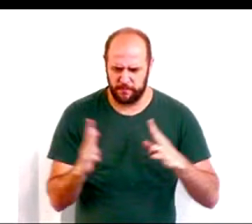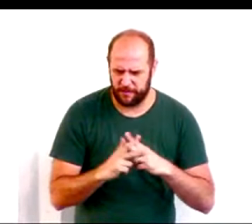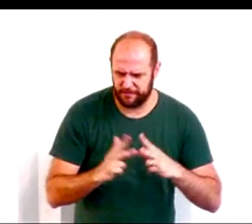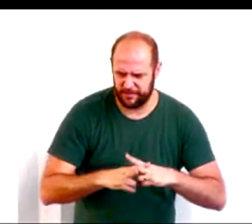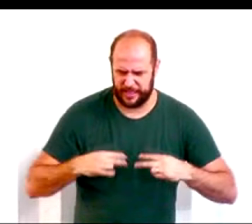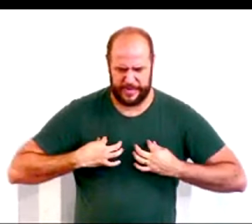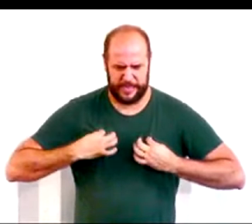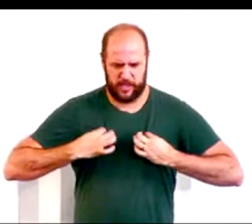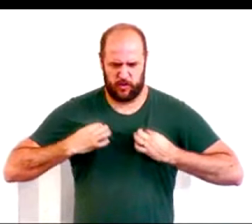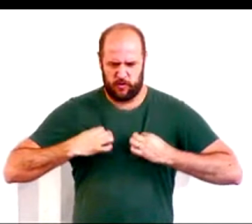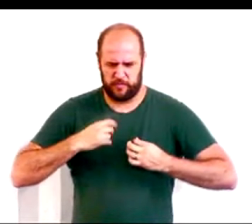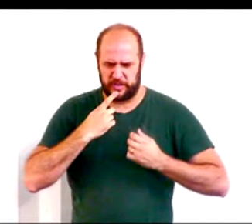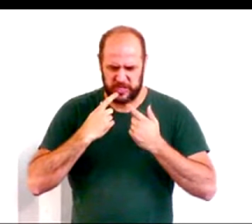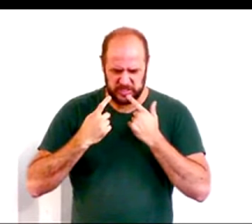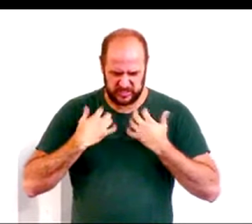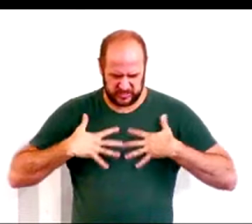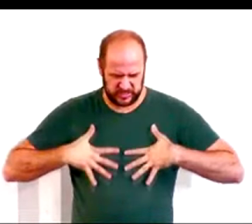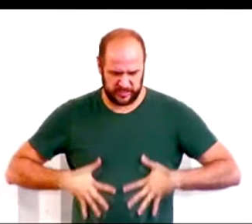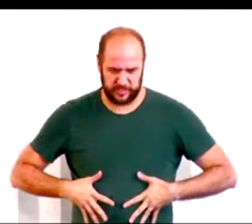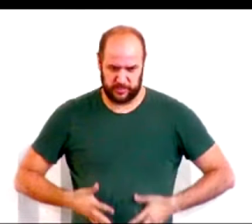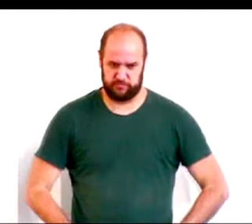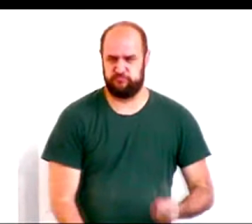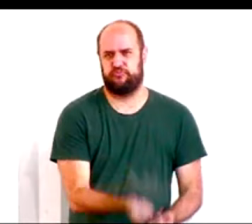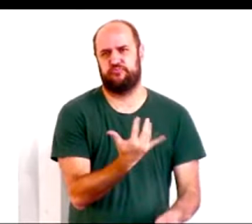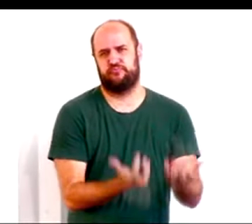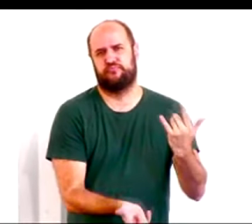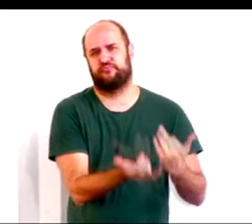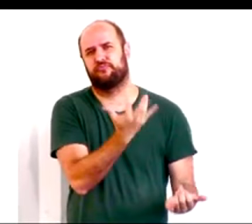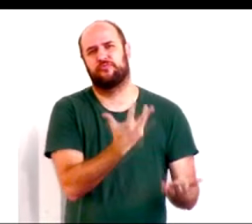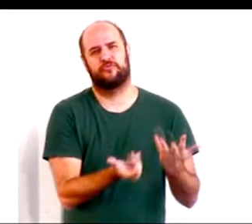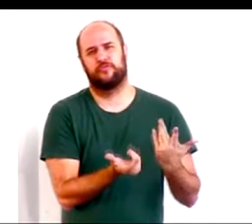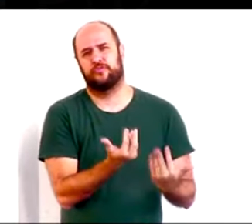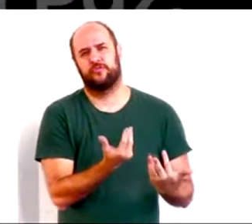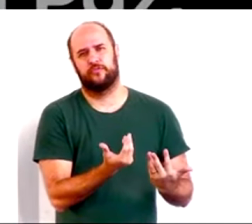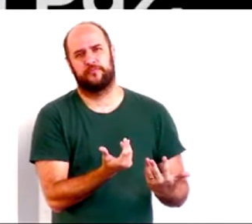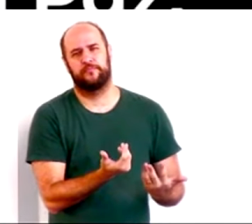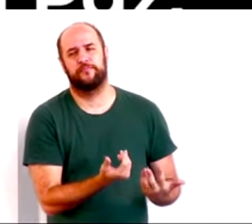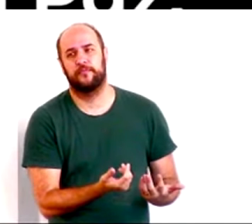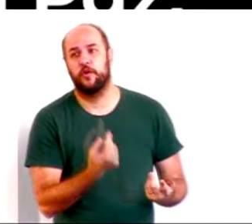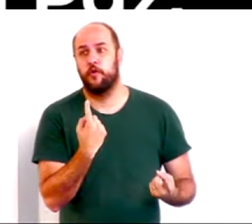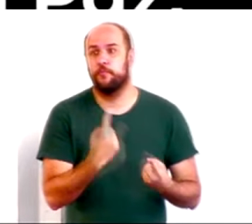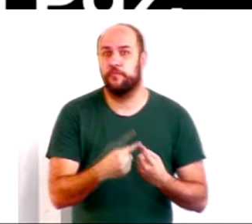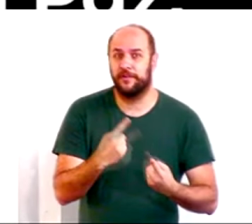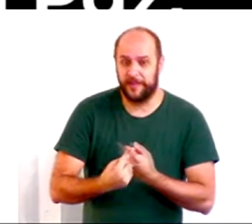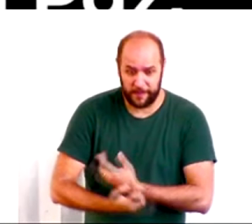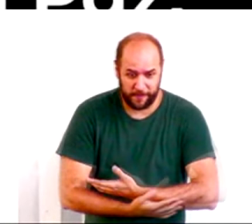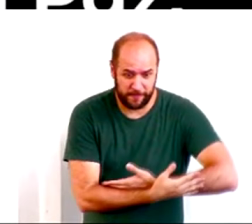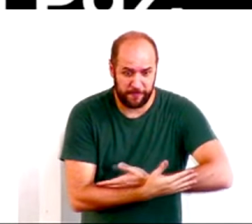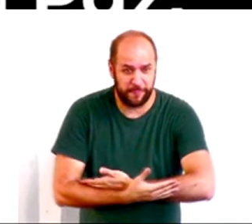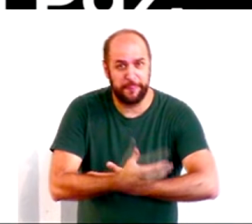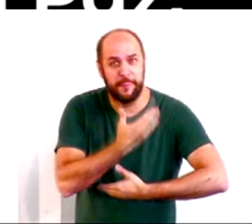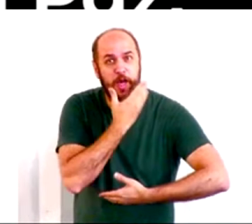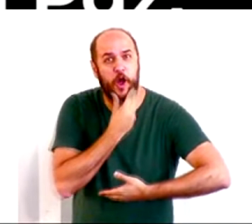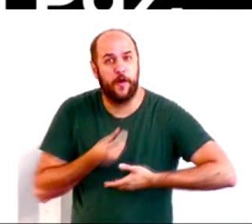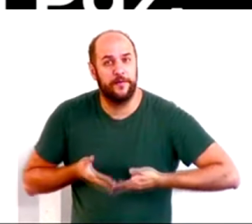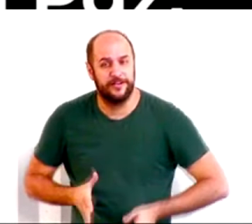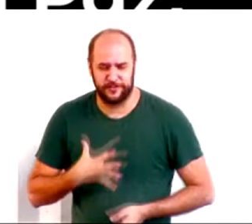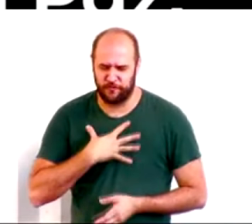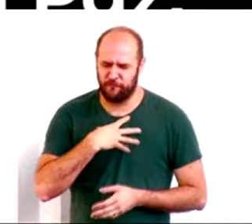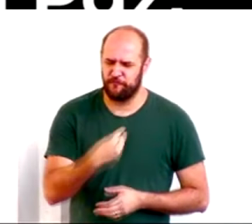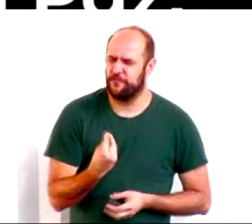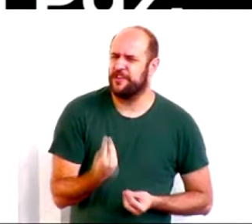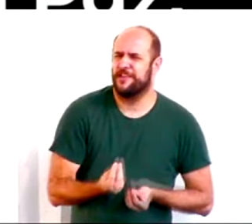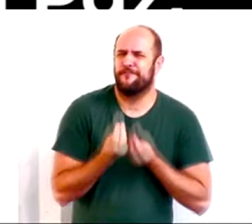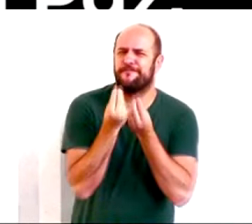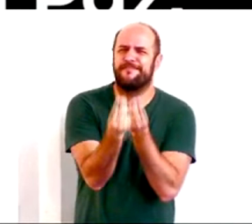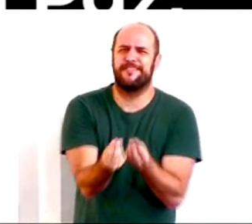envolvida em sangue serão queimadas servirão de pasto ao fogo porque um menino nos nasceu um filho se